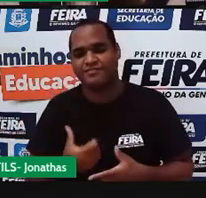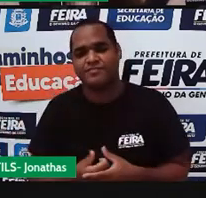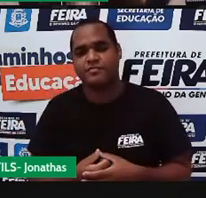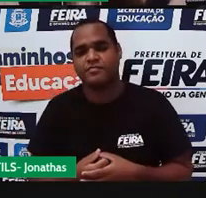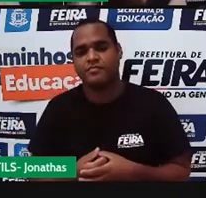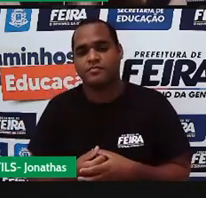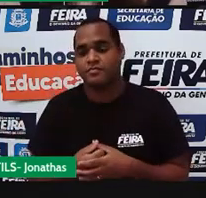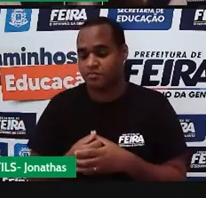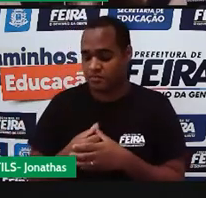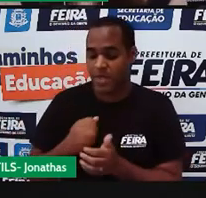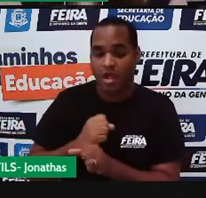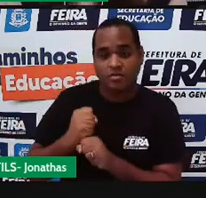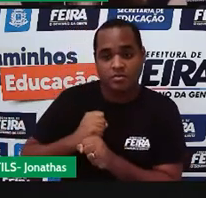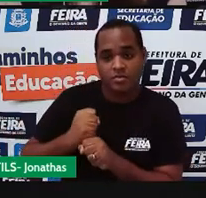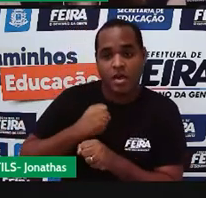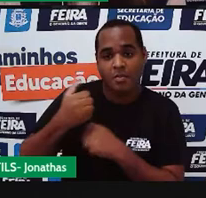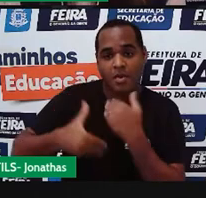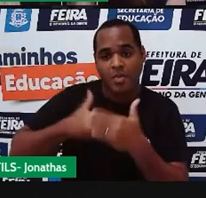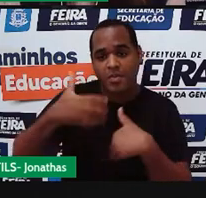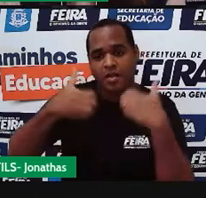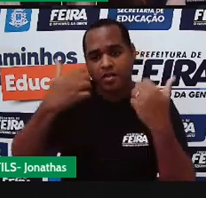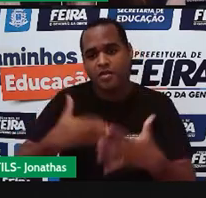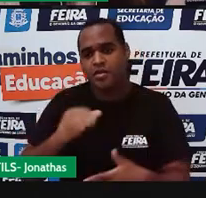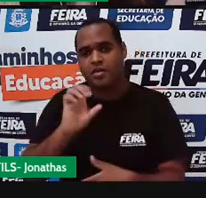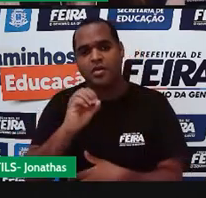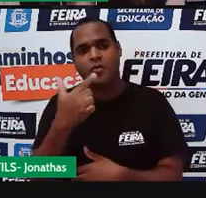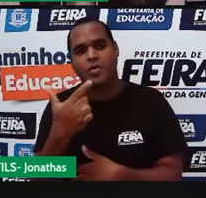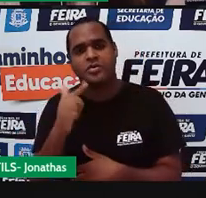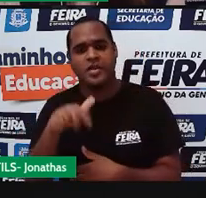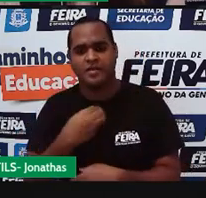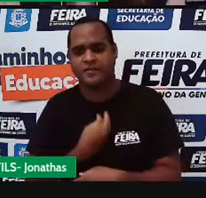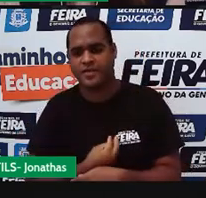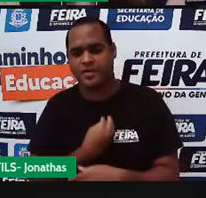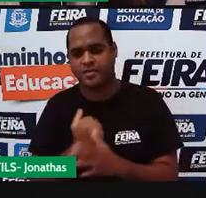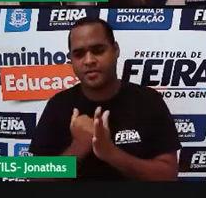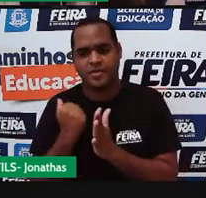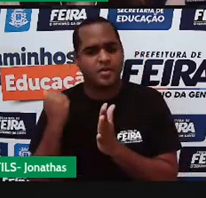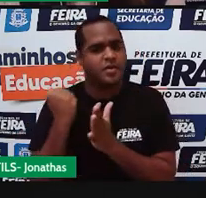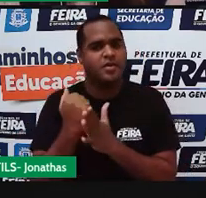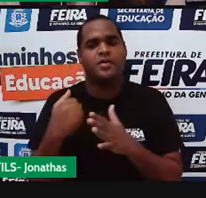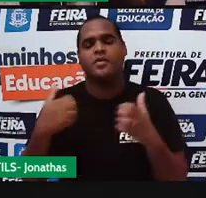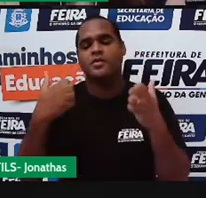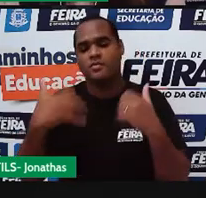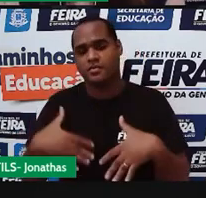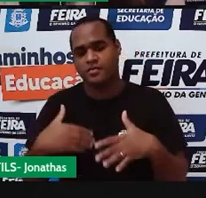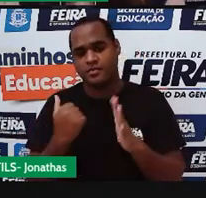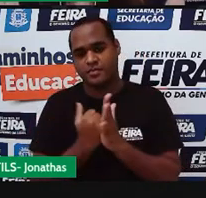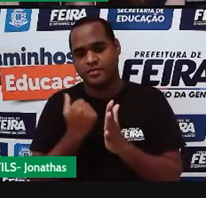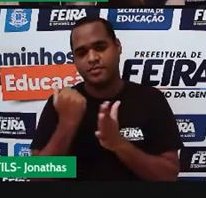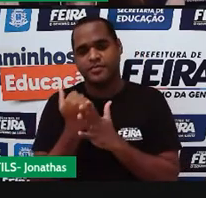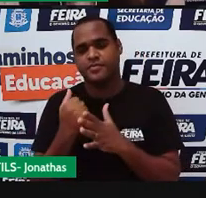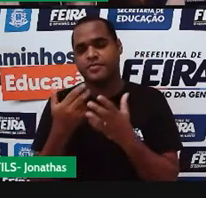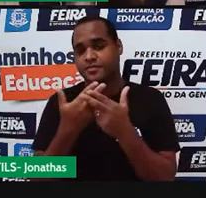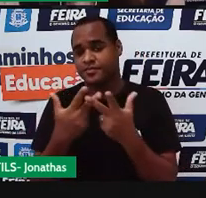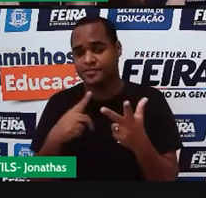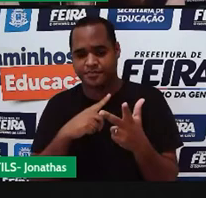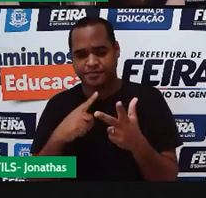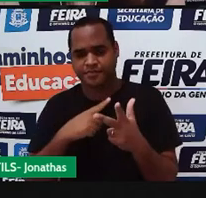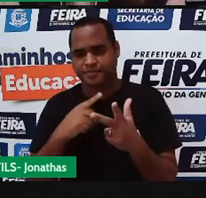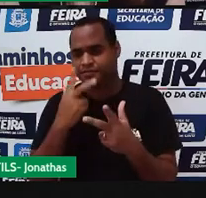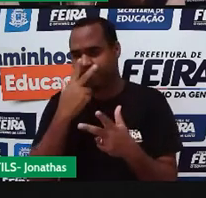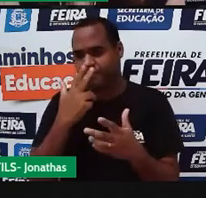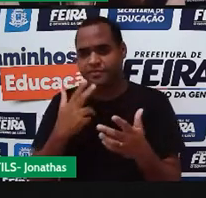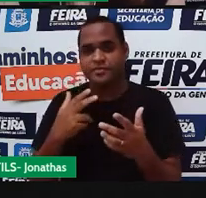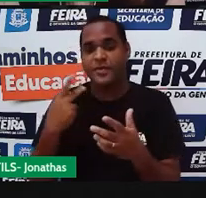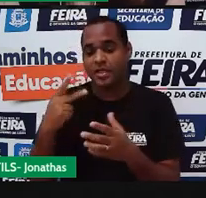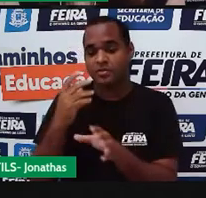e nos últimos anos a presença de gases como CO2 na atmosfera cresceu importante o sua capacidade de reter